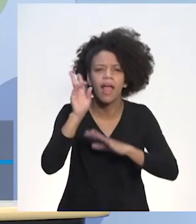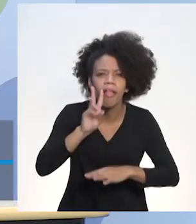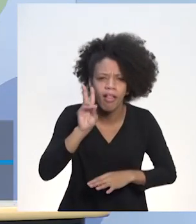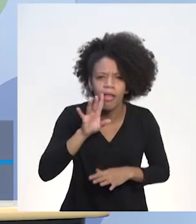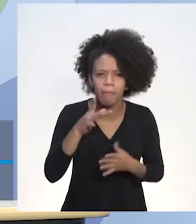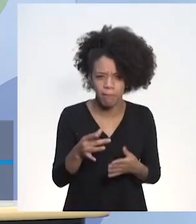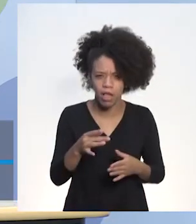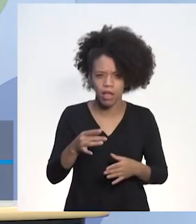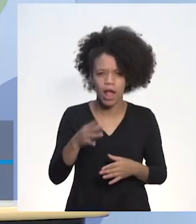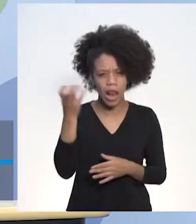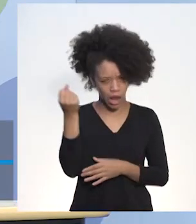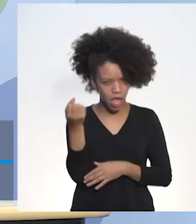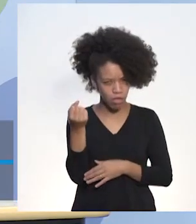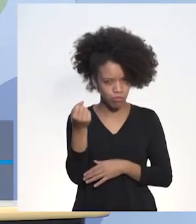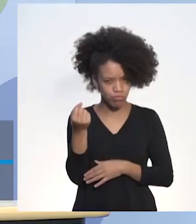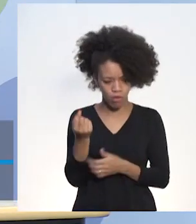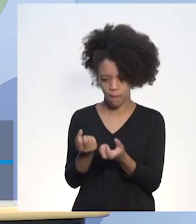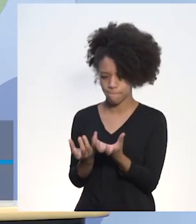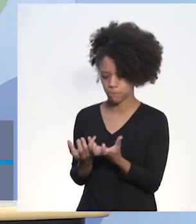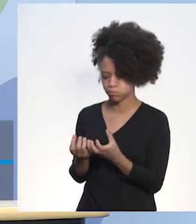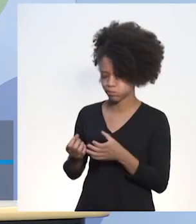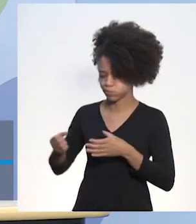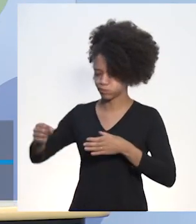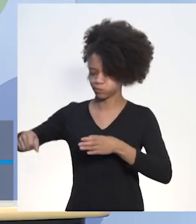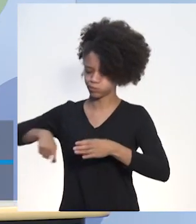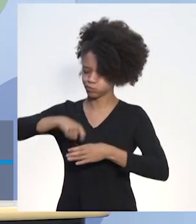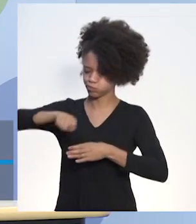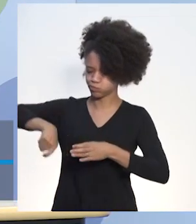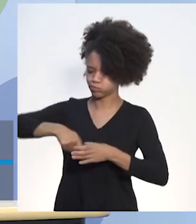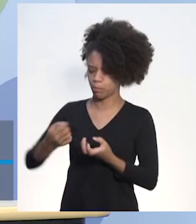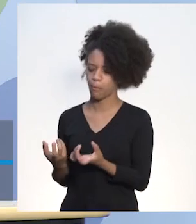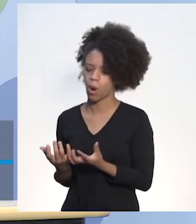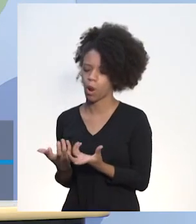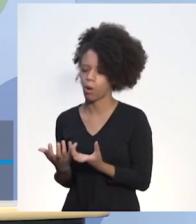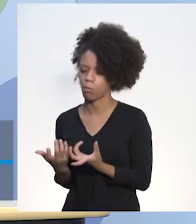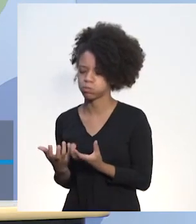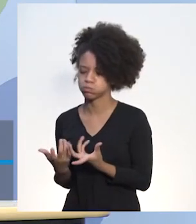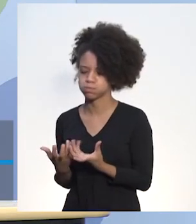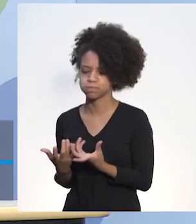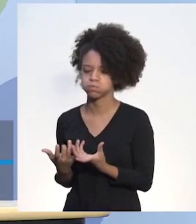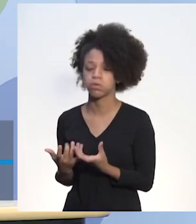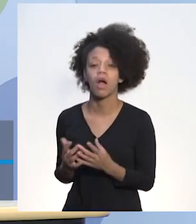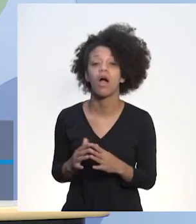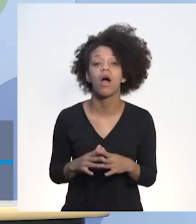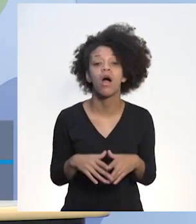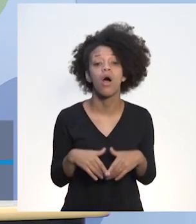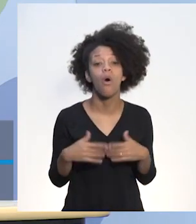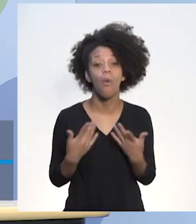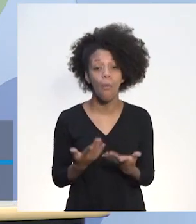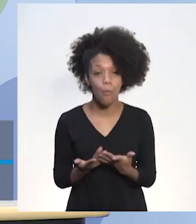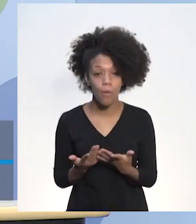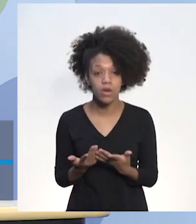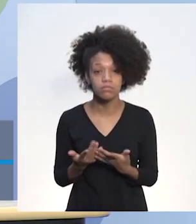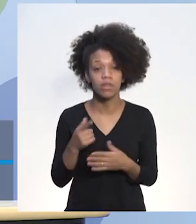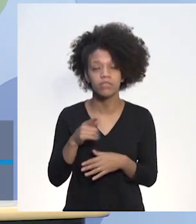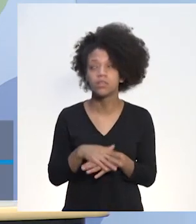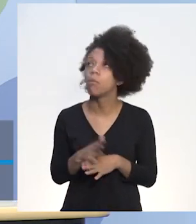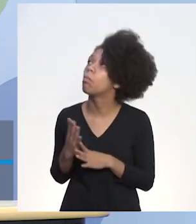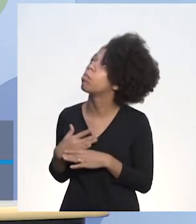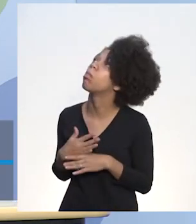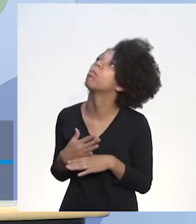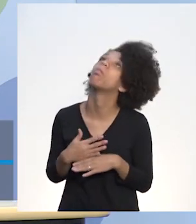vai para ele ferver, o que acontece? Ele vai ferver sempre na hora que você se distrai, né?